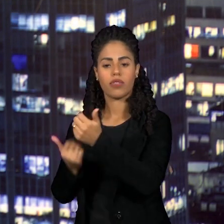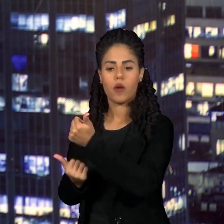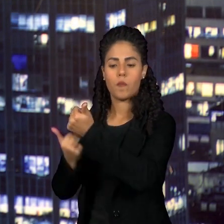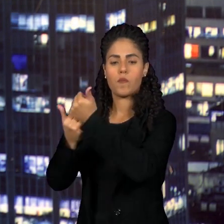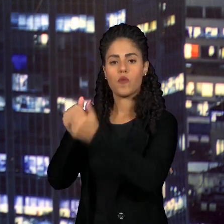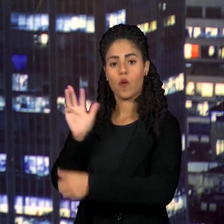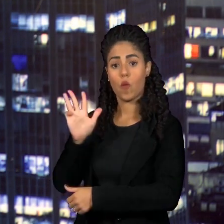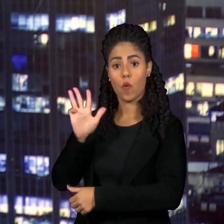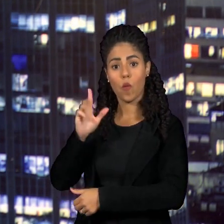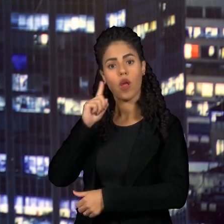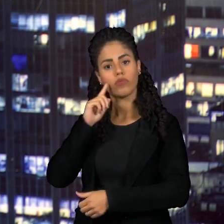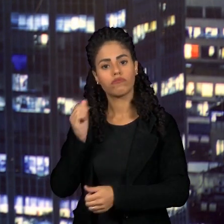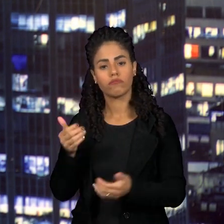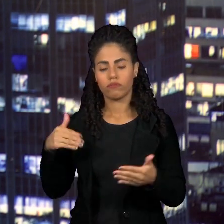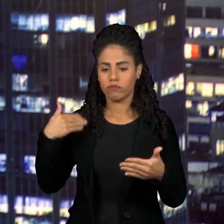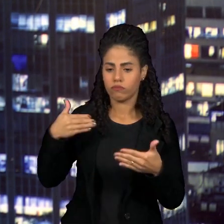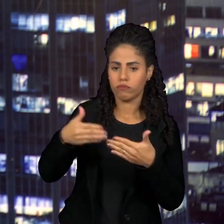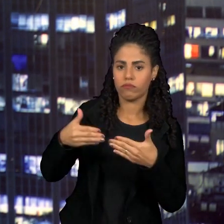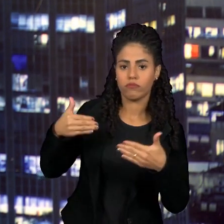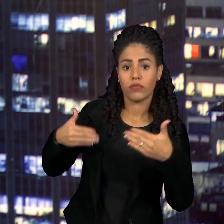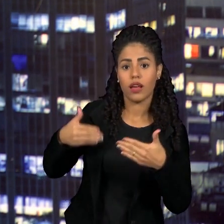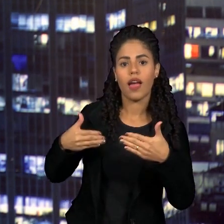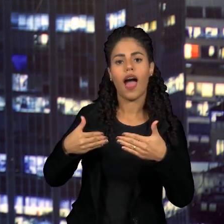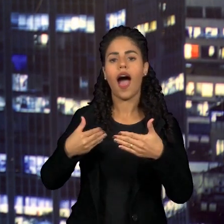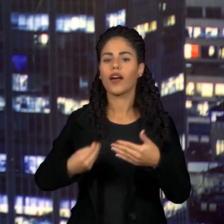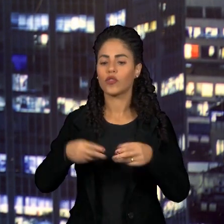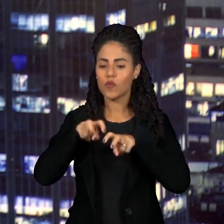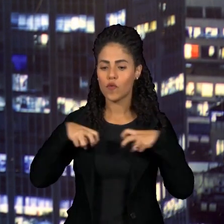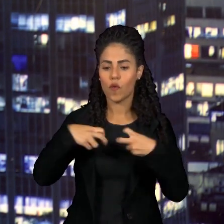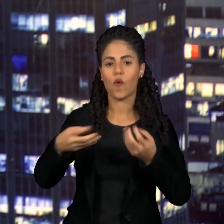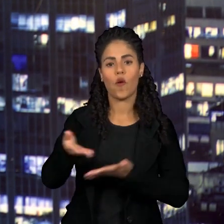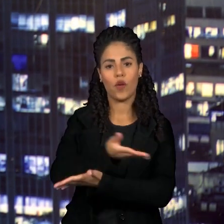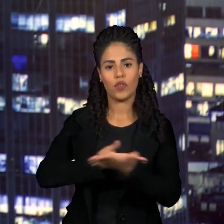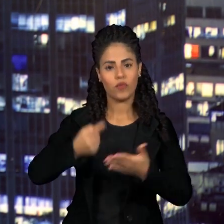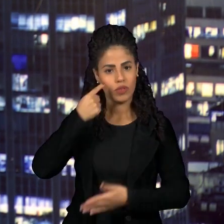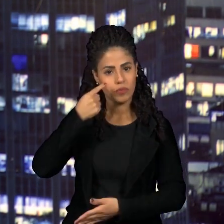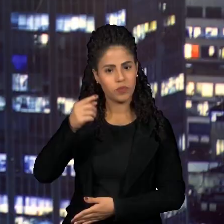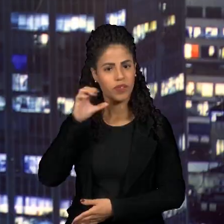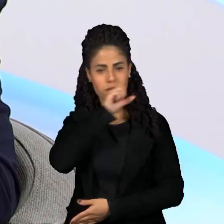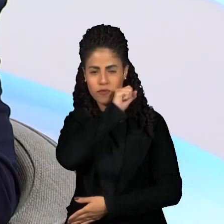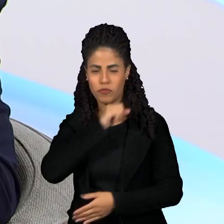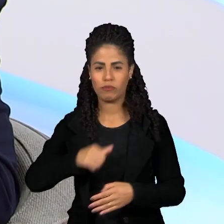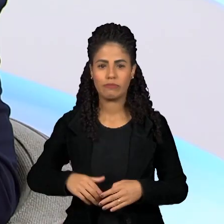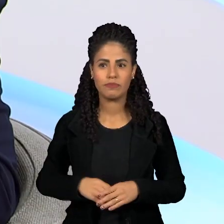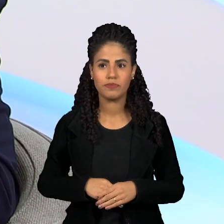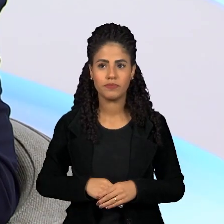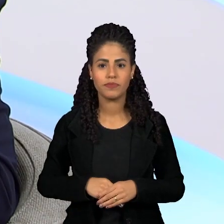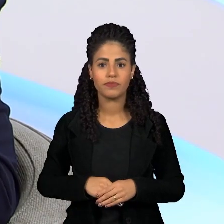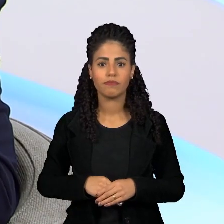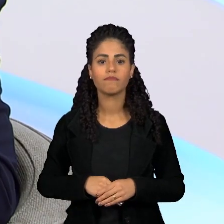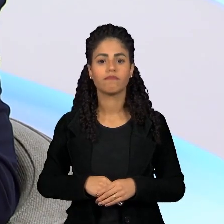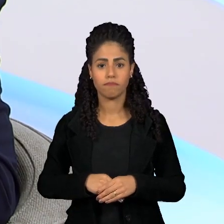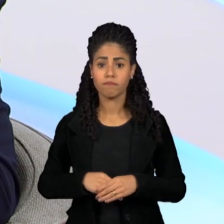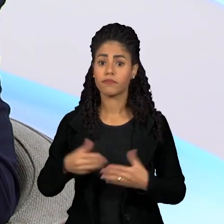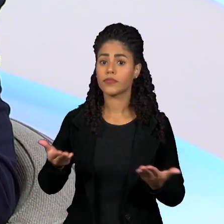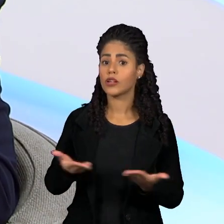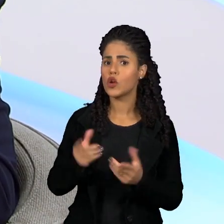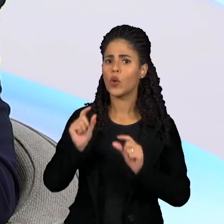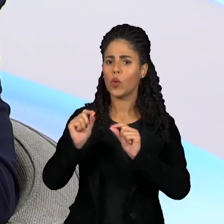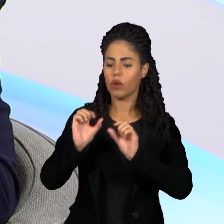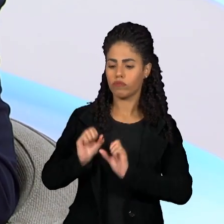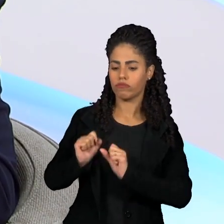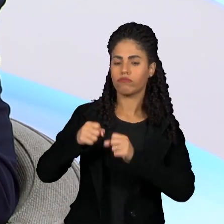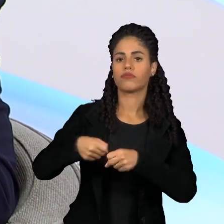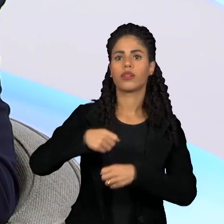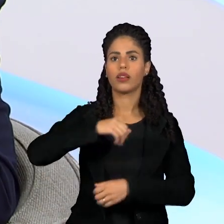Ele esteve recentemente no programa Roda Viva, aqui da TV Cultura. Vamos ver um trechinho. O que eu defendo para o Brasil, e defendo